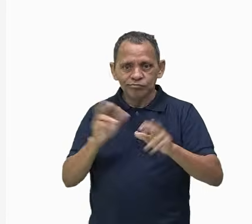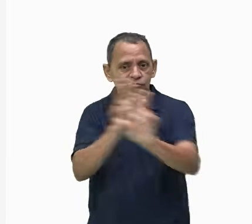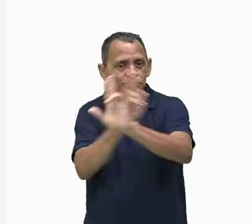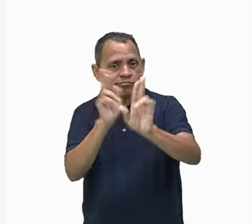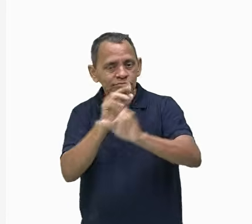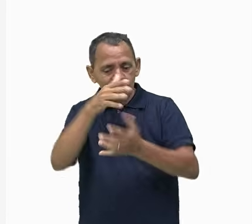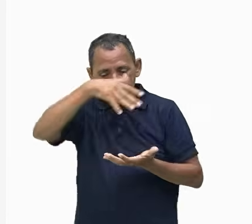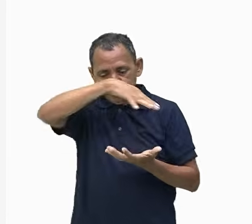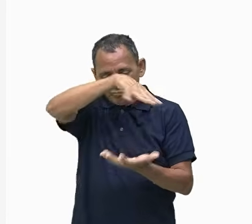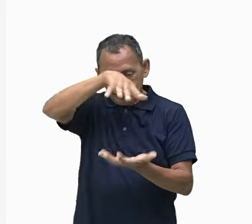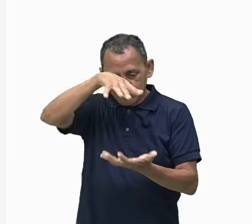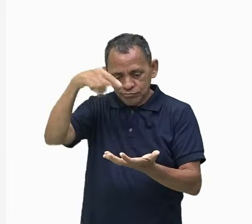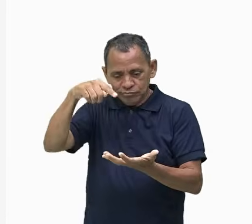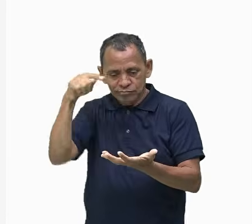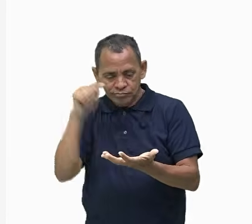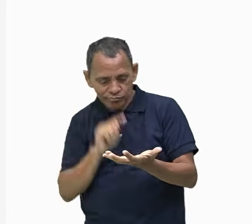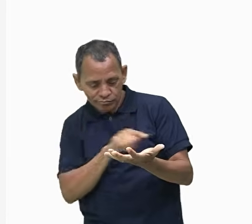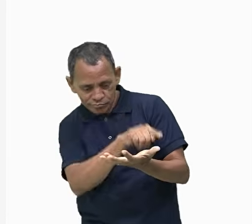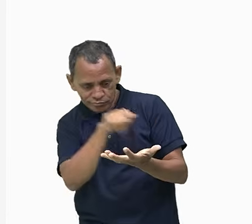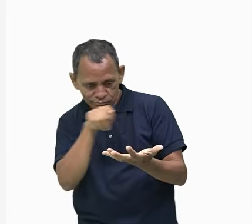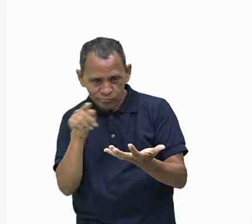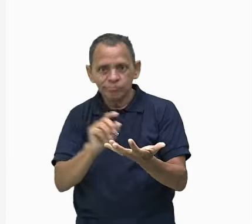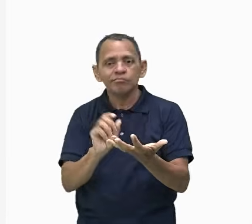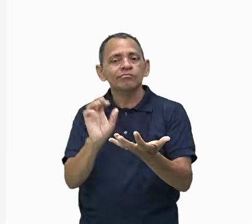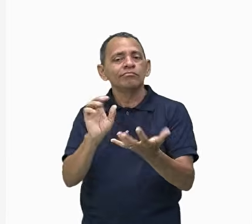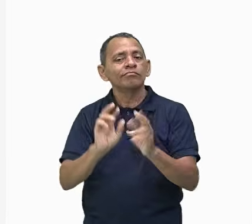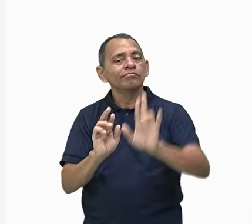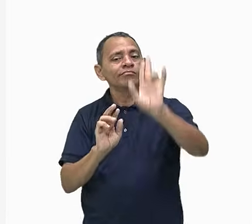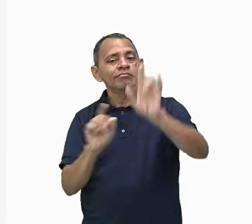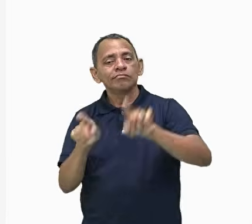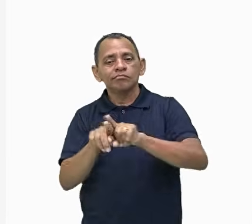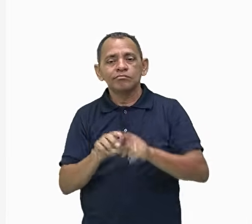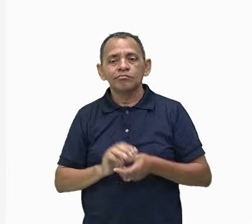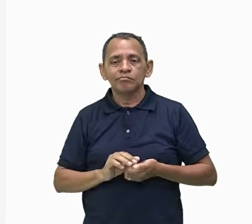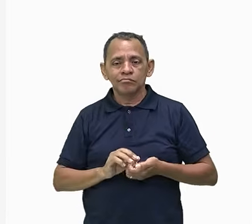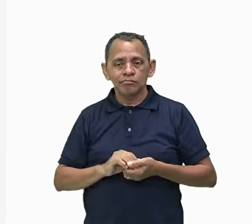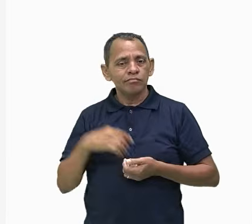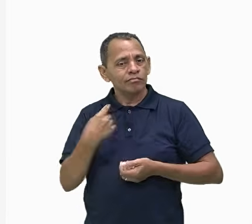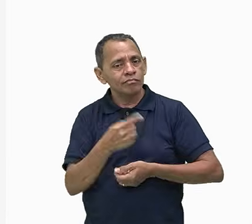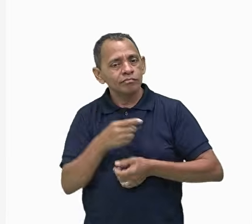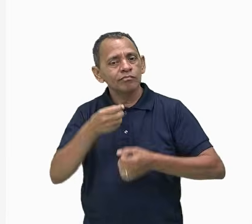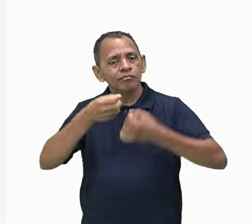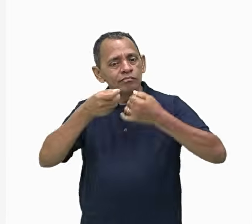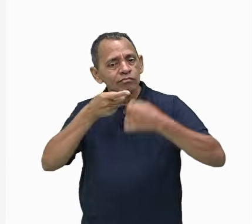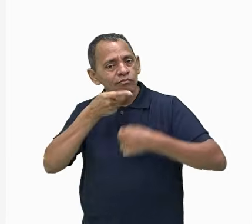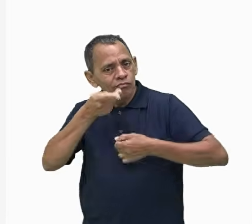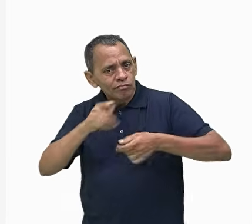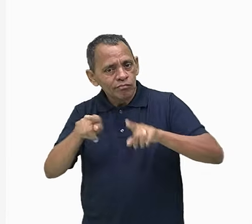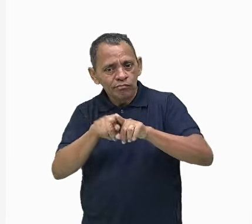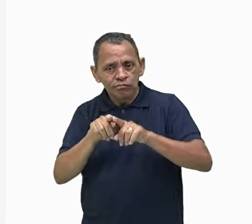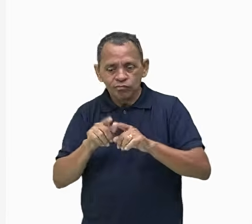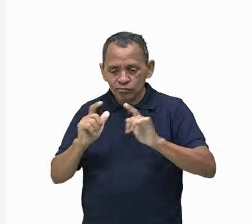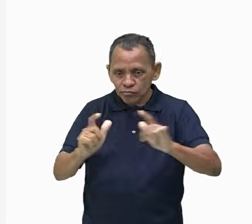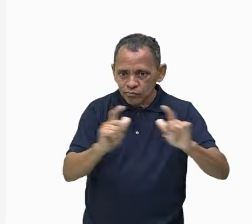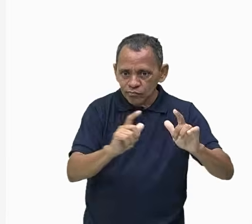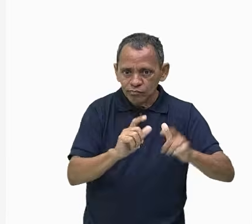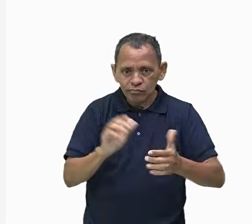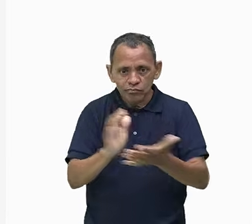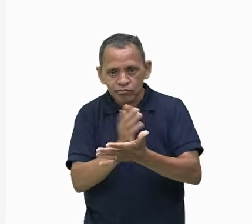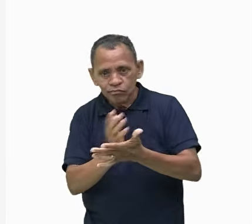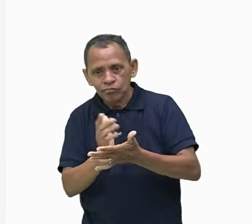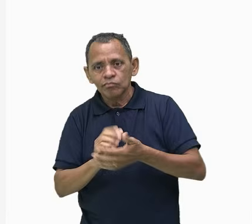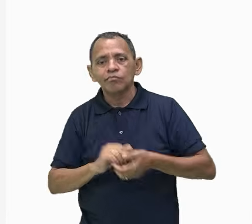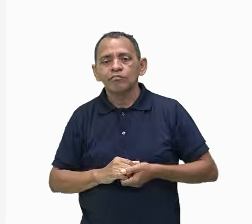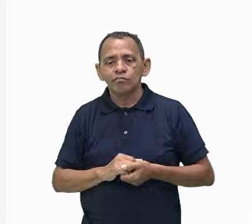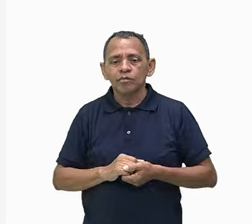espaciais e dos pontos de referência. Normalmente, quando a gente fala para uma pessoa em um determinado local, a gente dá um ponto de referência. Para